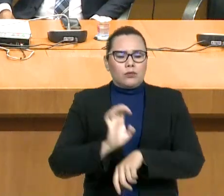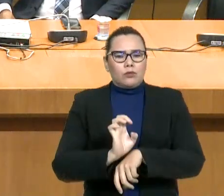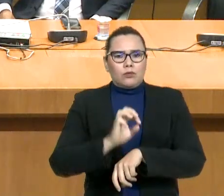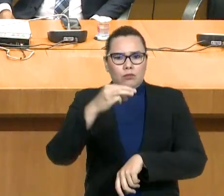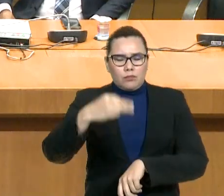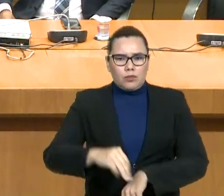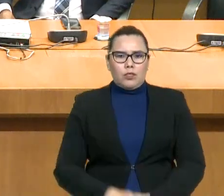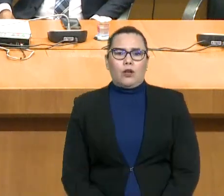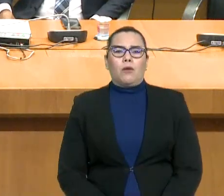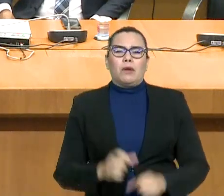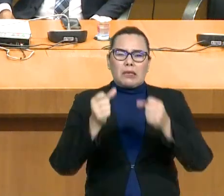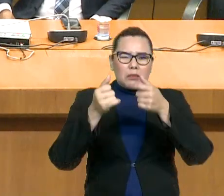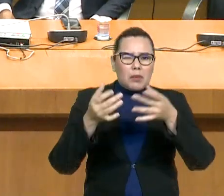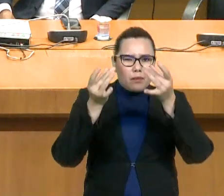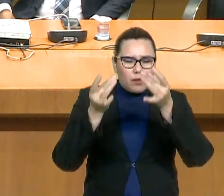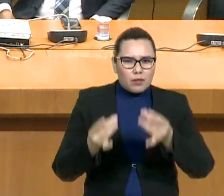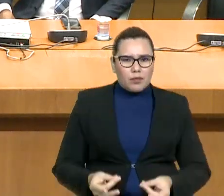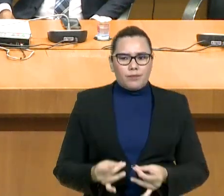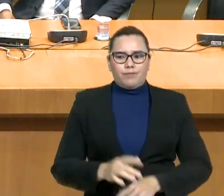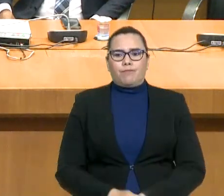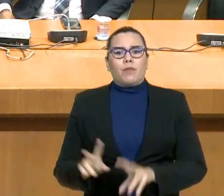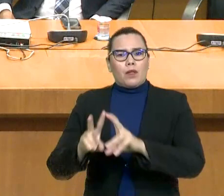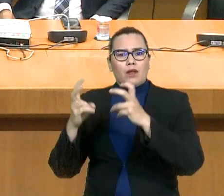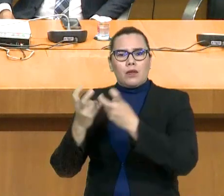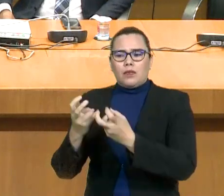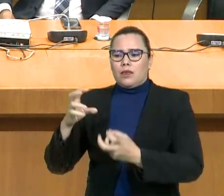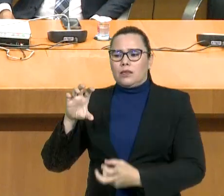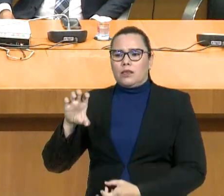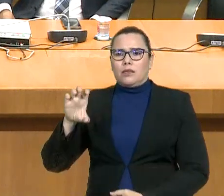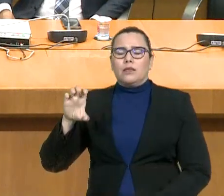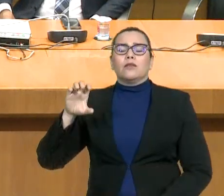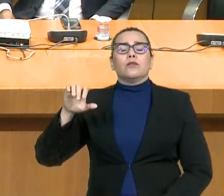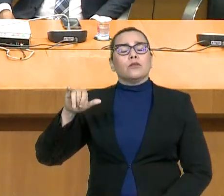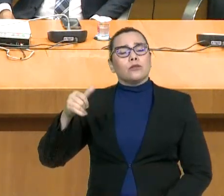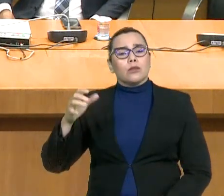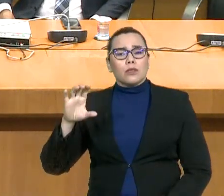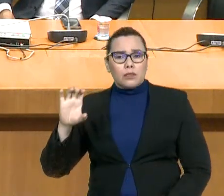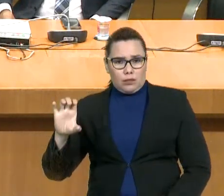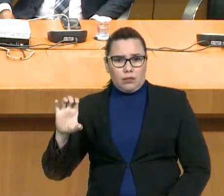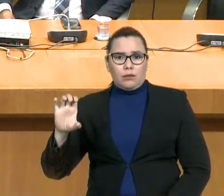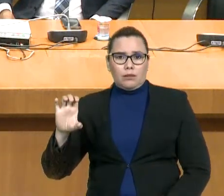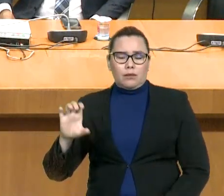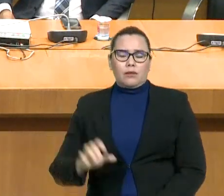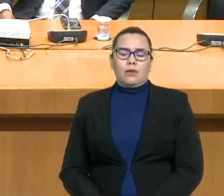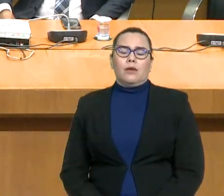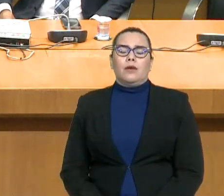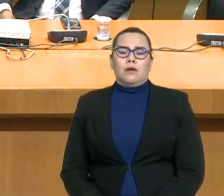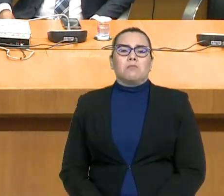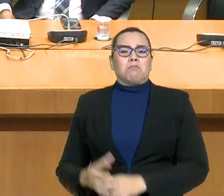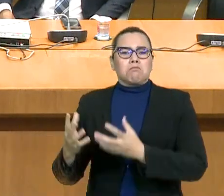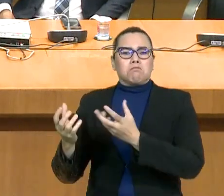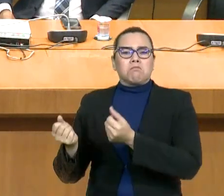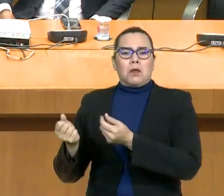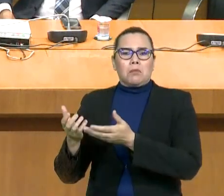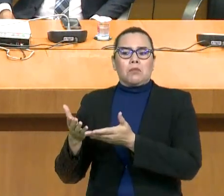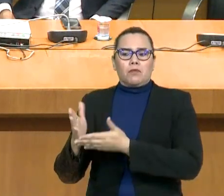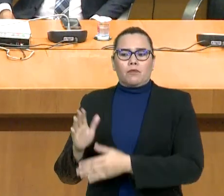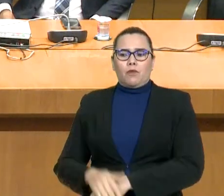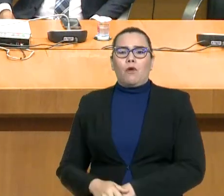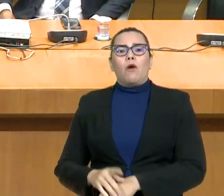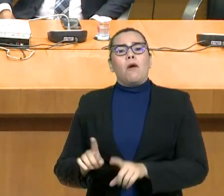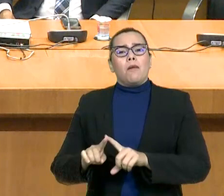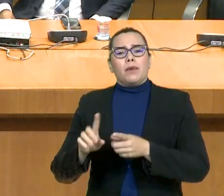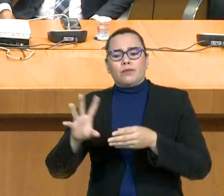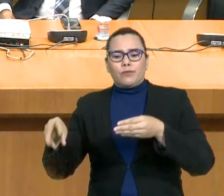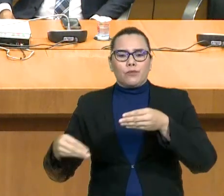Constituição, Justiça e Cidadania, acatando o substitutivo, deputado Arnaldo. Relator, deputado Fernando Braide, e de